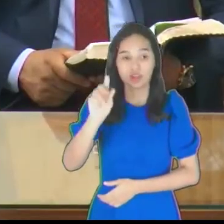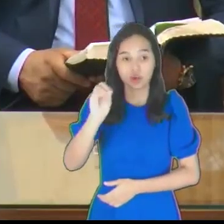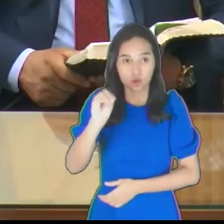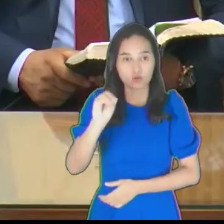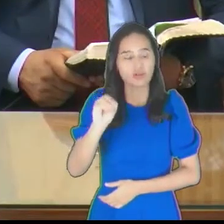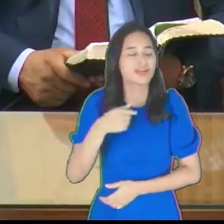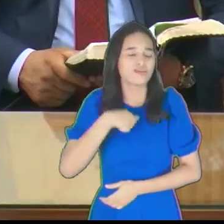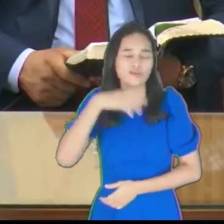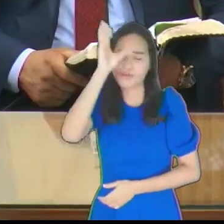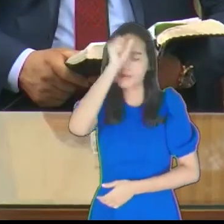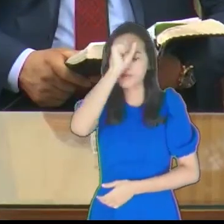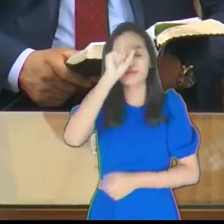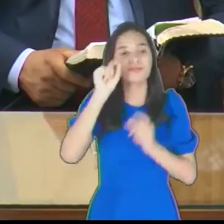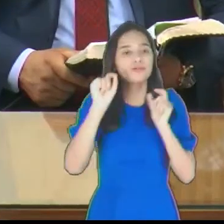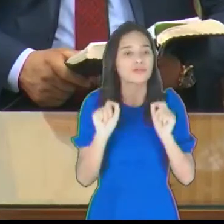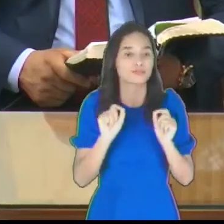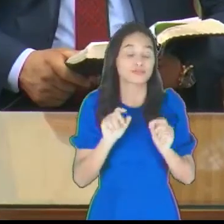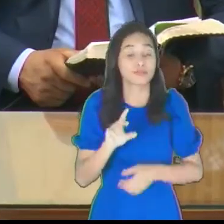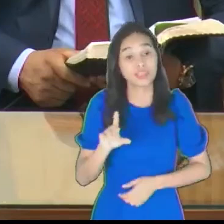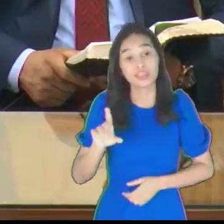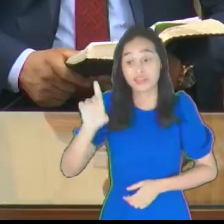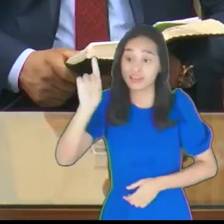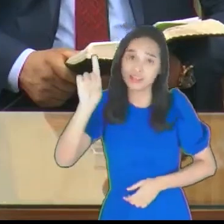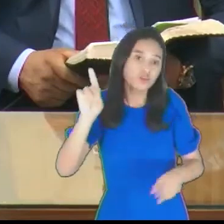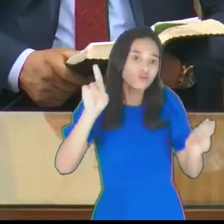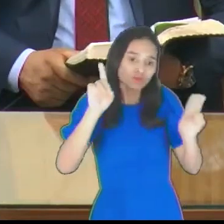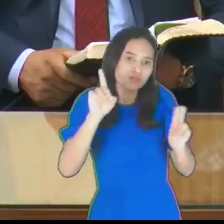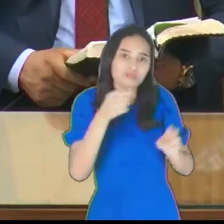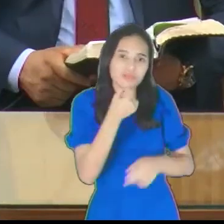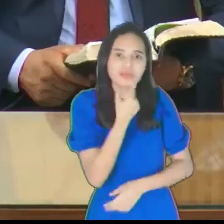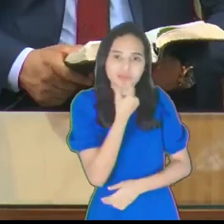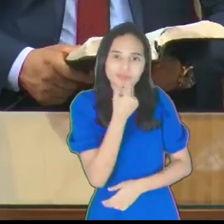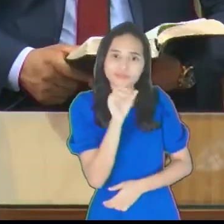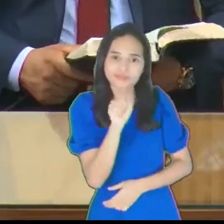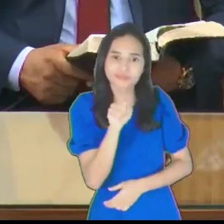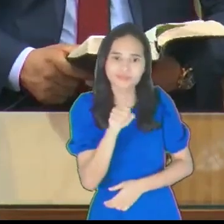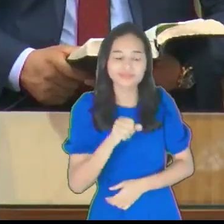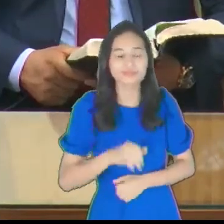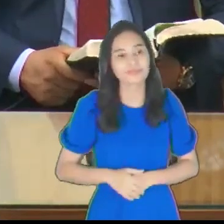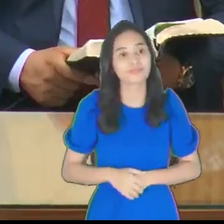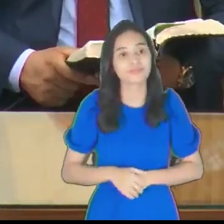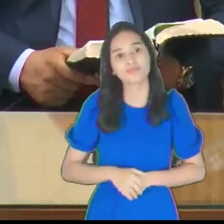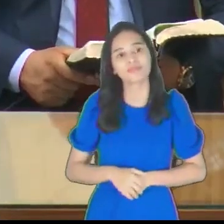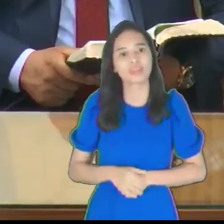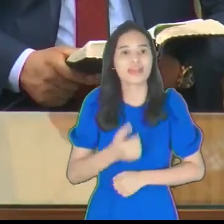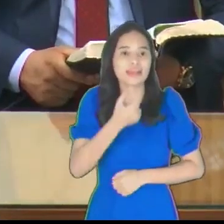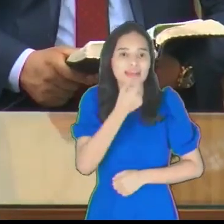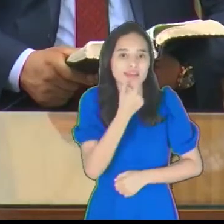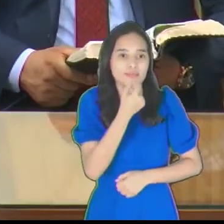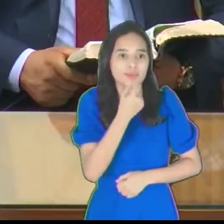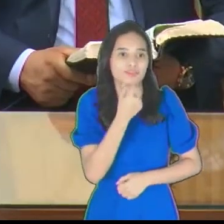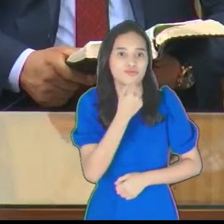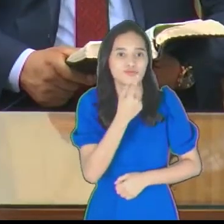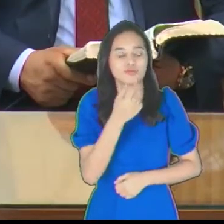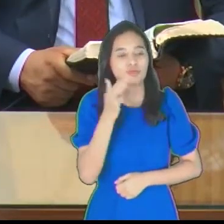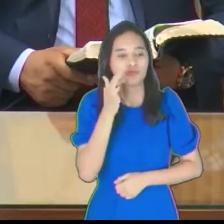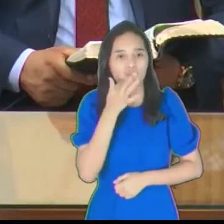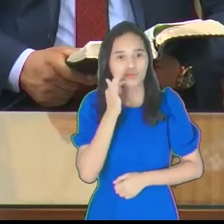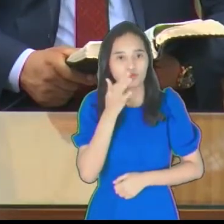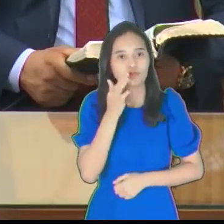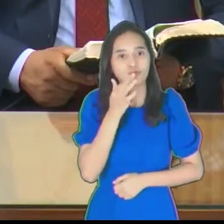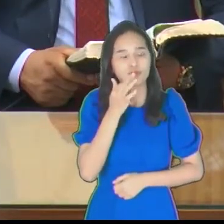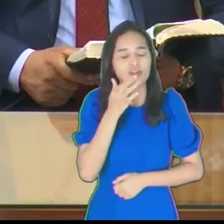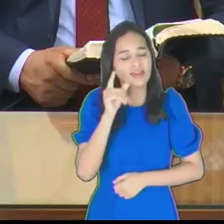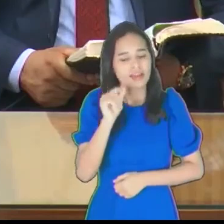Eu aprendo que Deus se utiliza de medicamento. Essa pasta de figo era um remédio. Então, o que é que eu